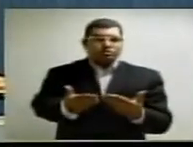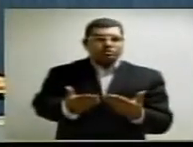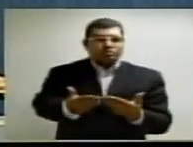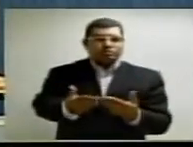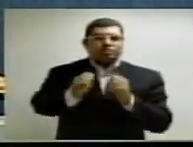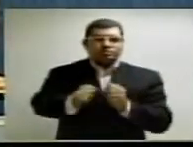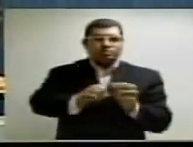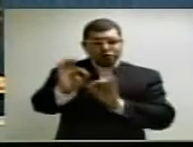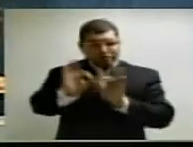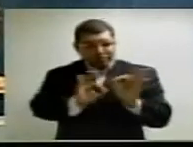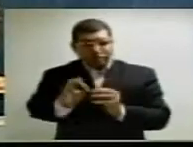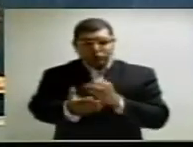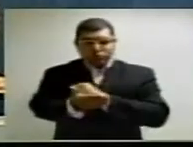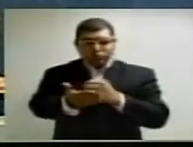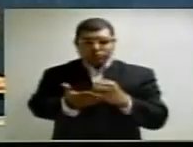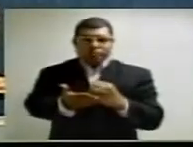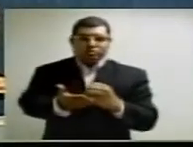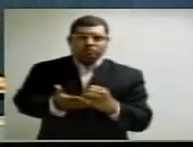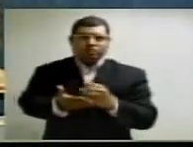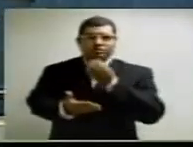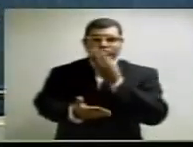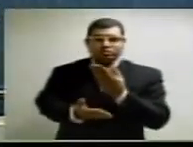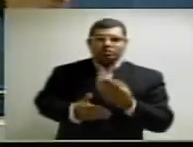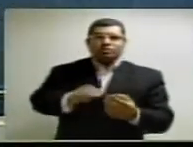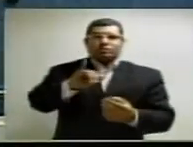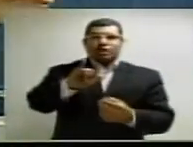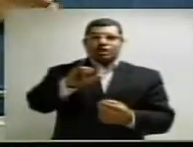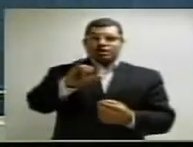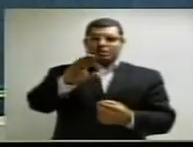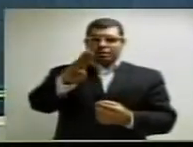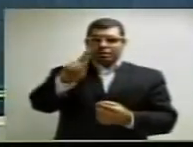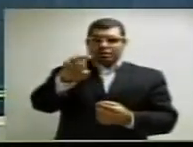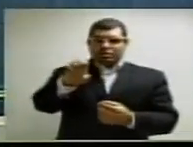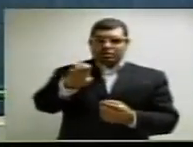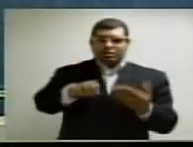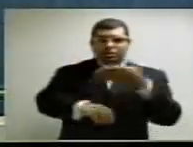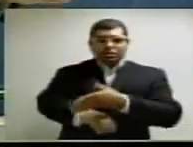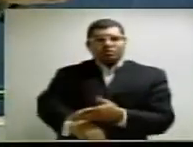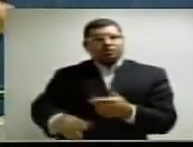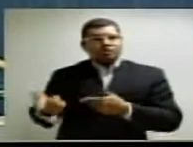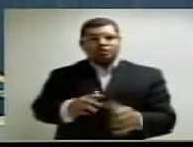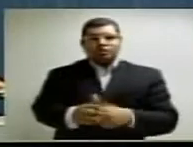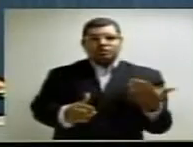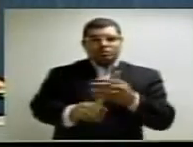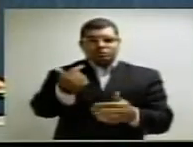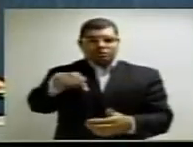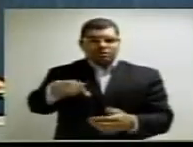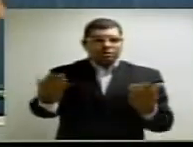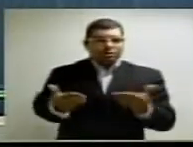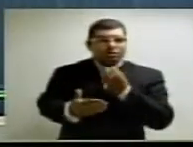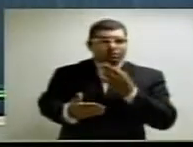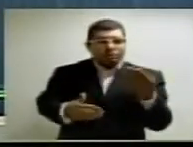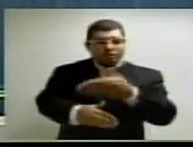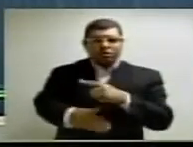publicado por organismos oficiais. O IBGE diz que nós somos o 21º de 27.